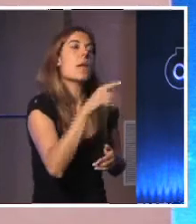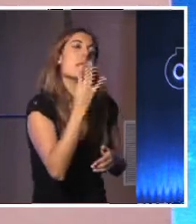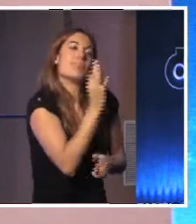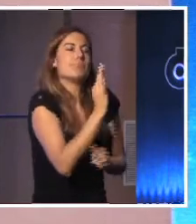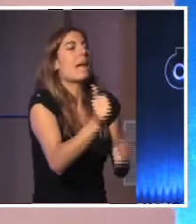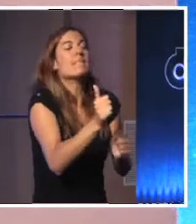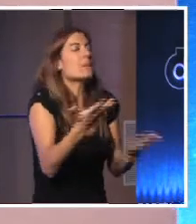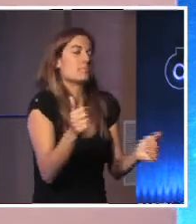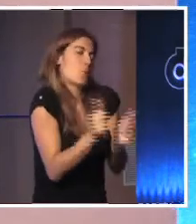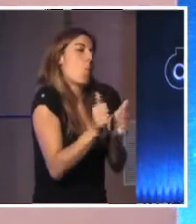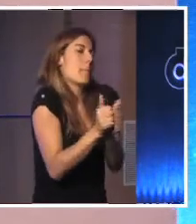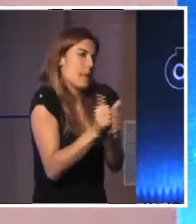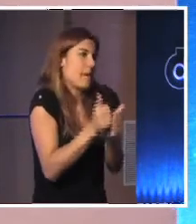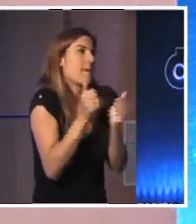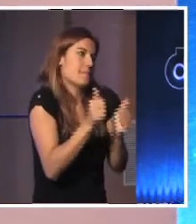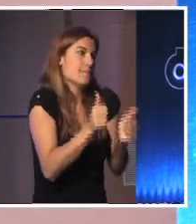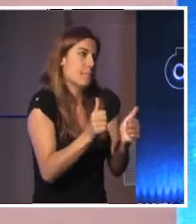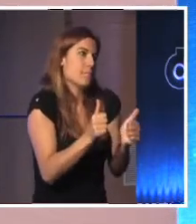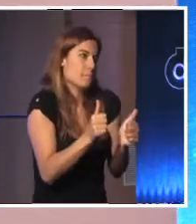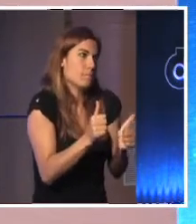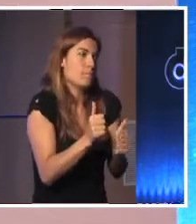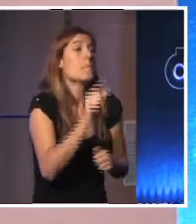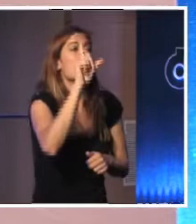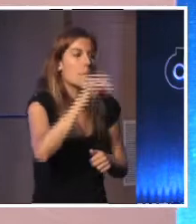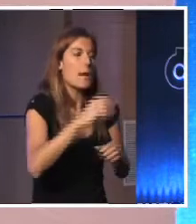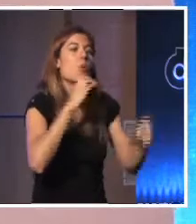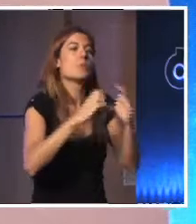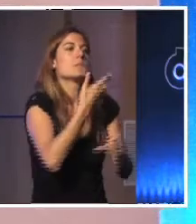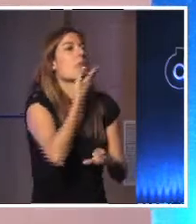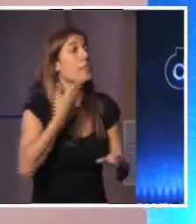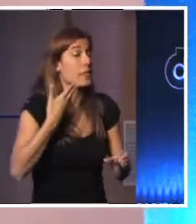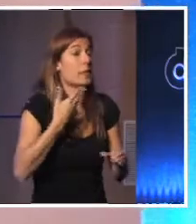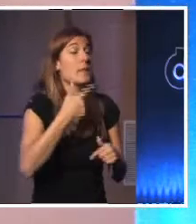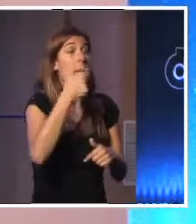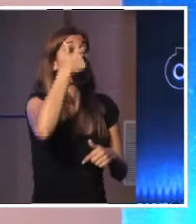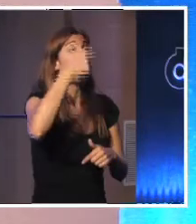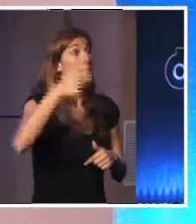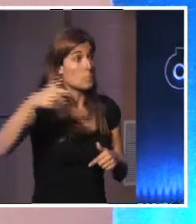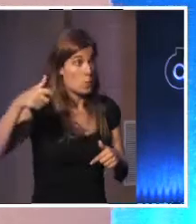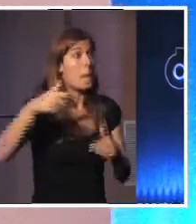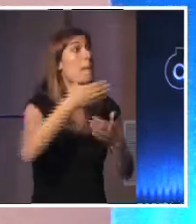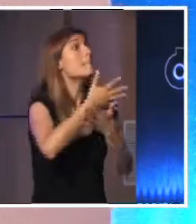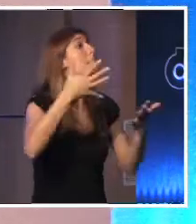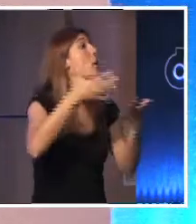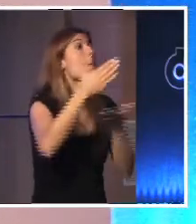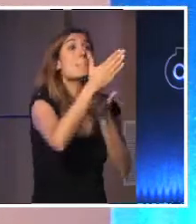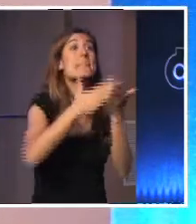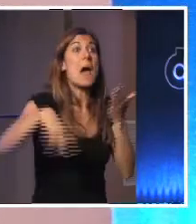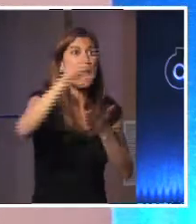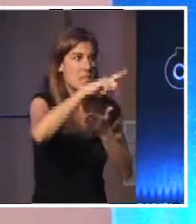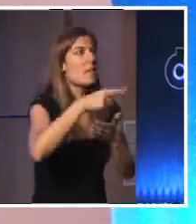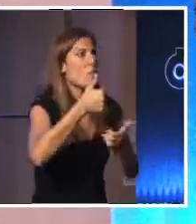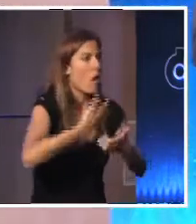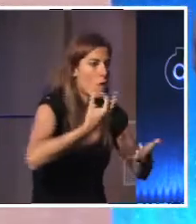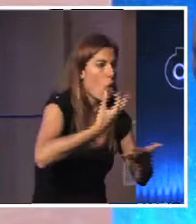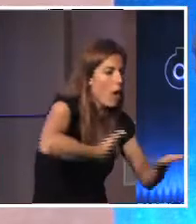companhia. E é um facultador da comunicação. Metade das pessoas presentes interagiram com o meu cão de alguma forma. De